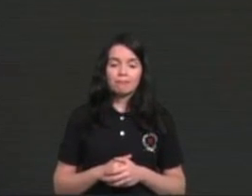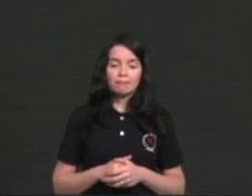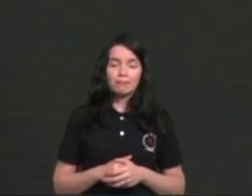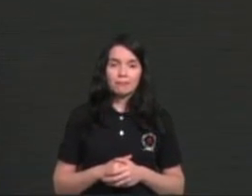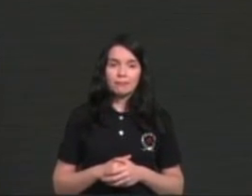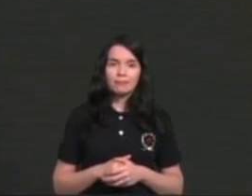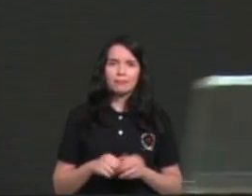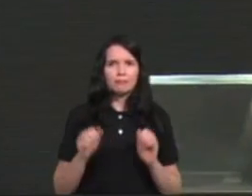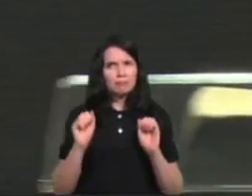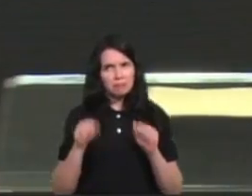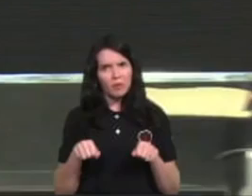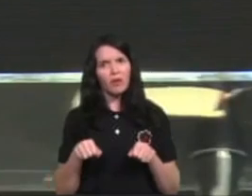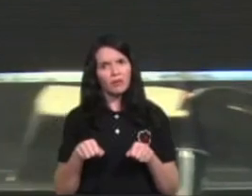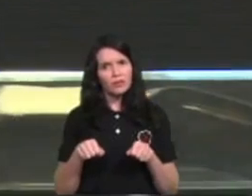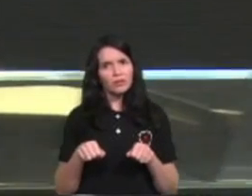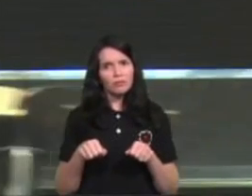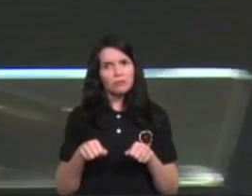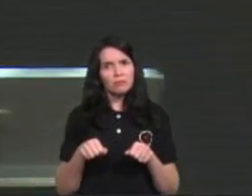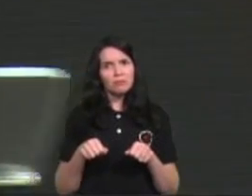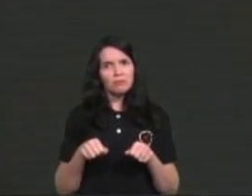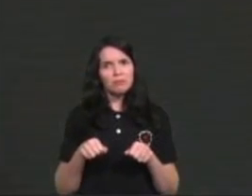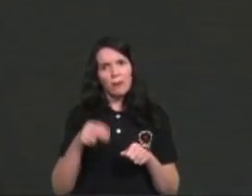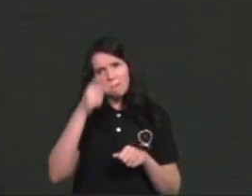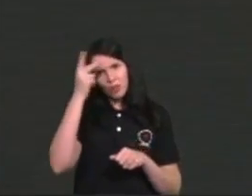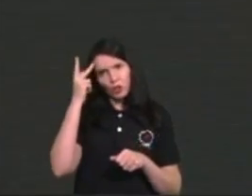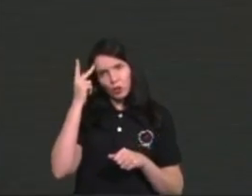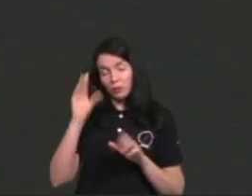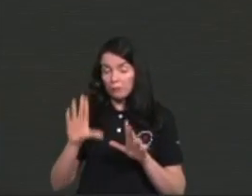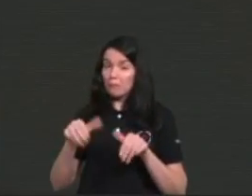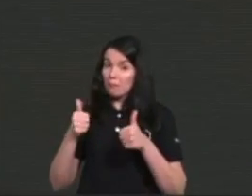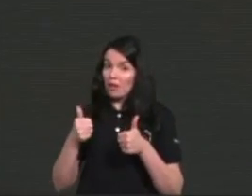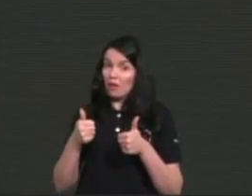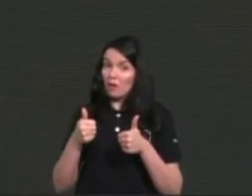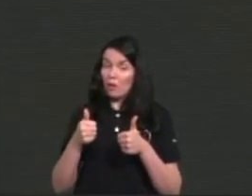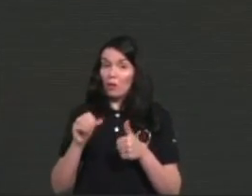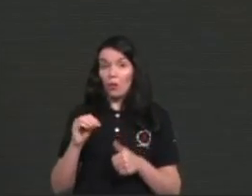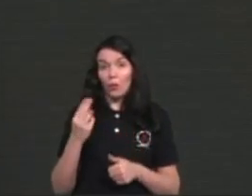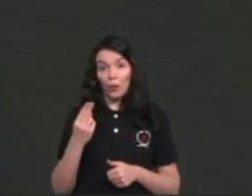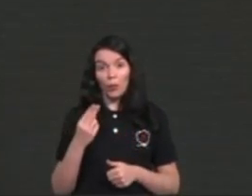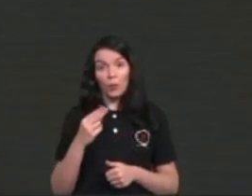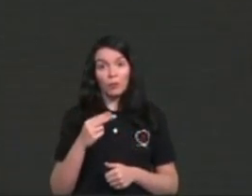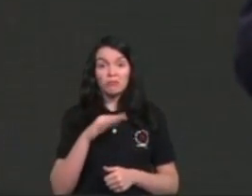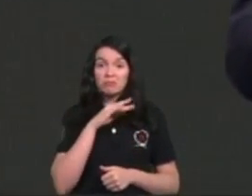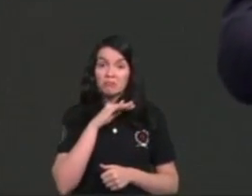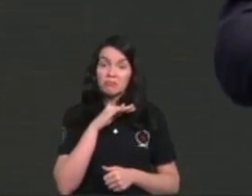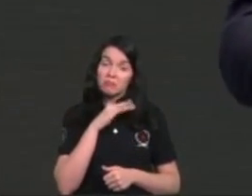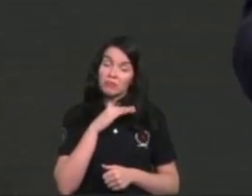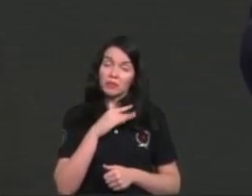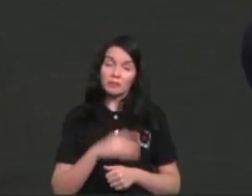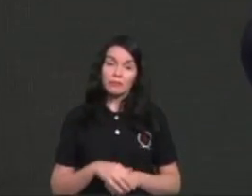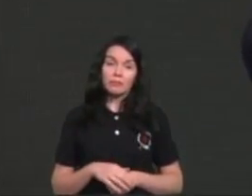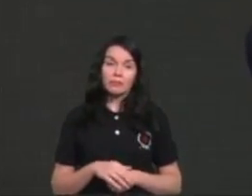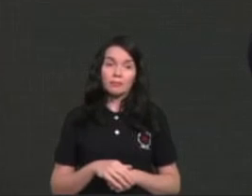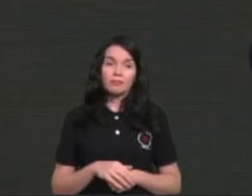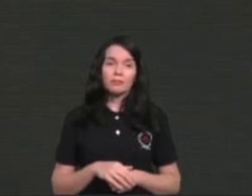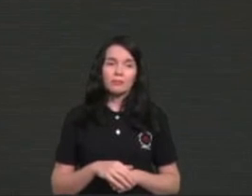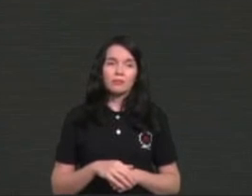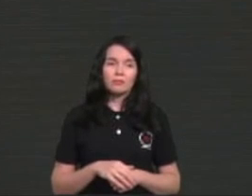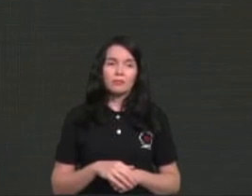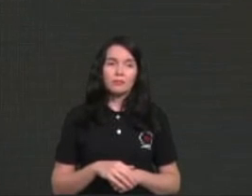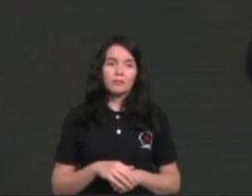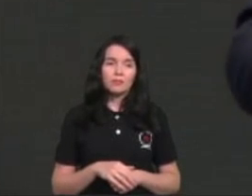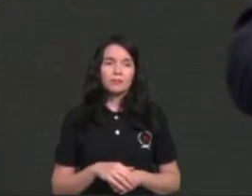e você pode vir a ser uma pessoa pior e você pode vir a ser uma pessoa melhor tem define isso